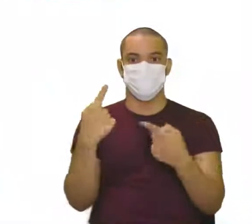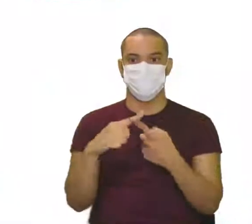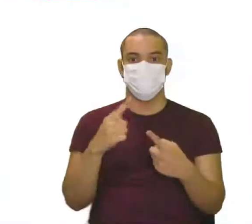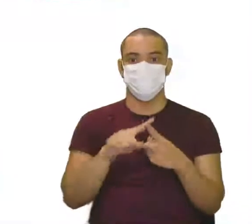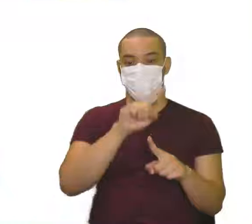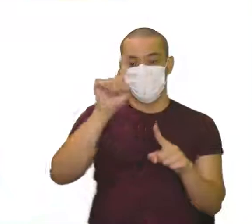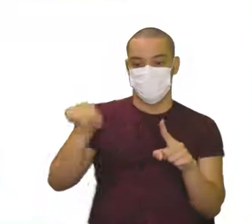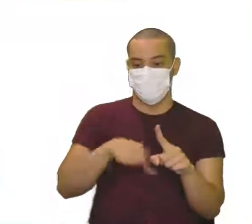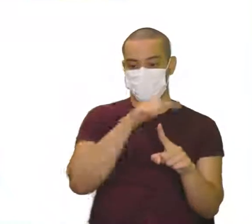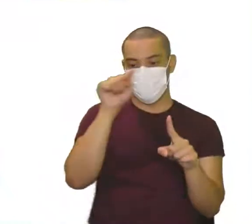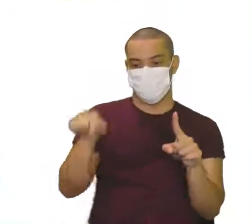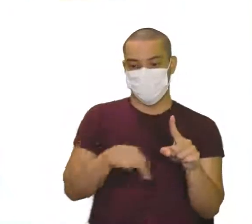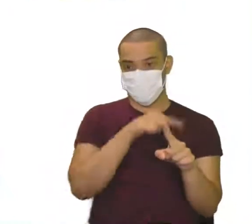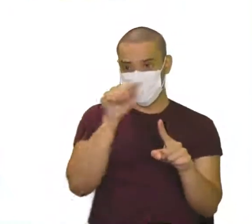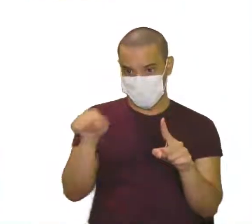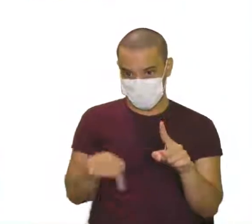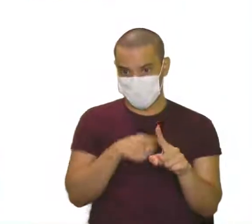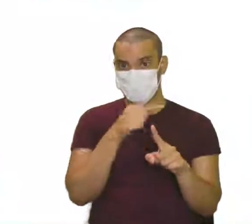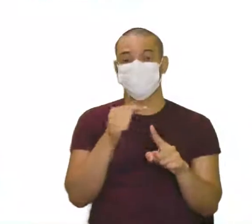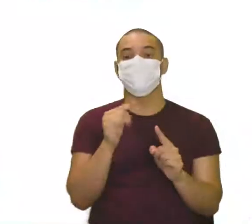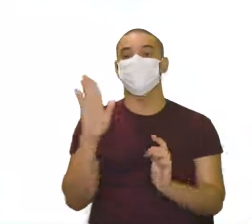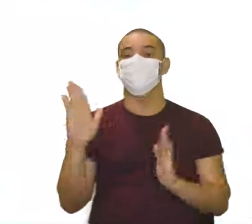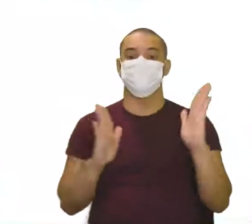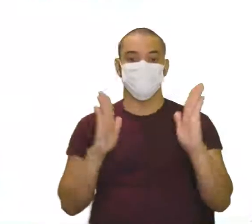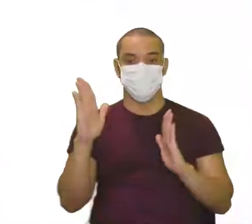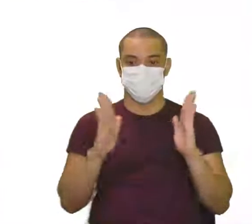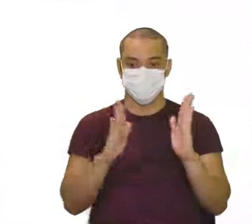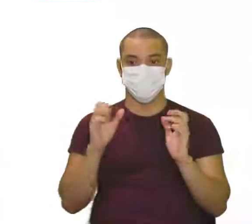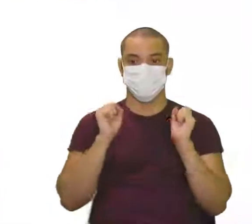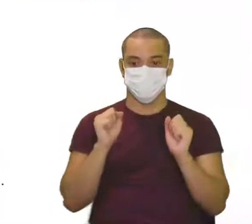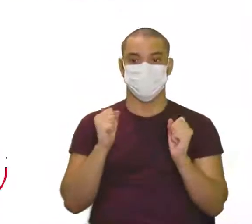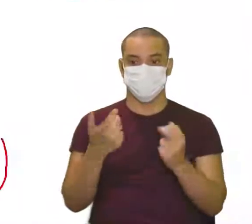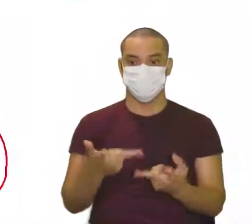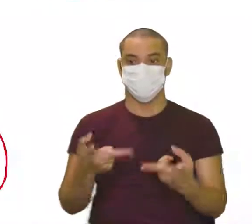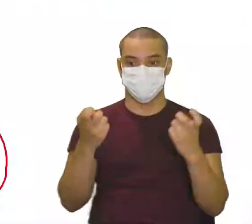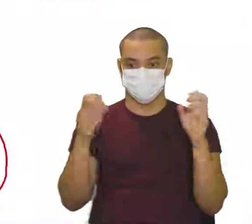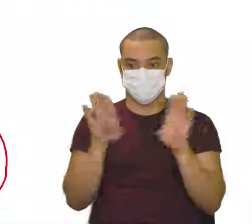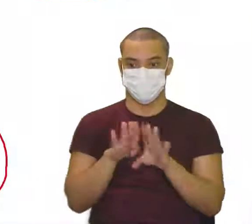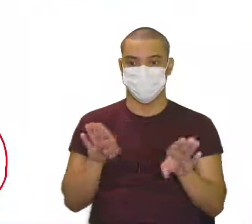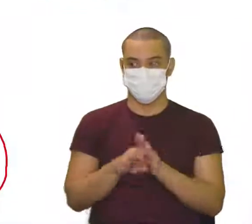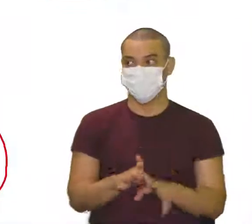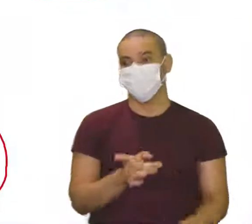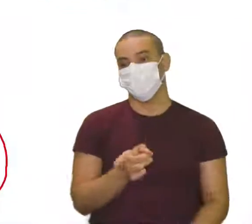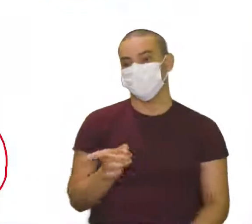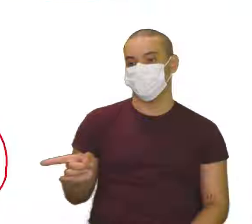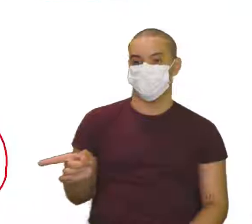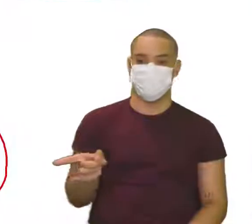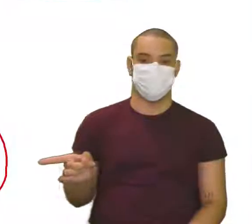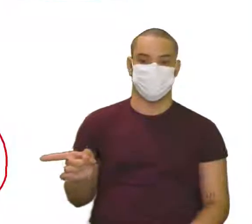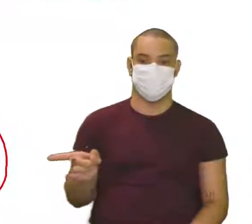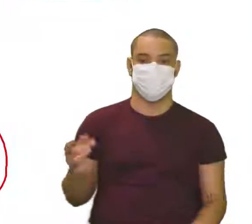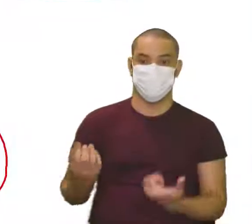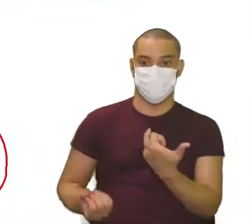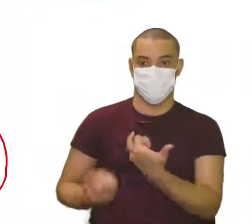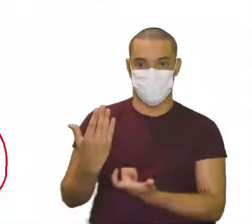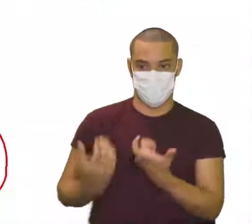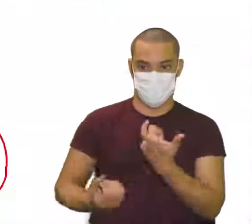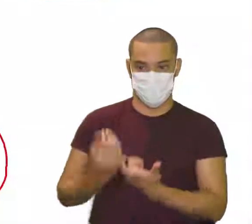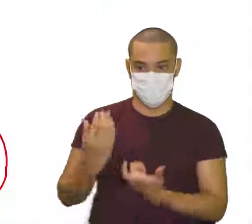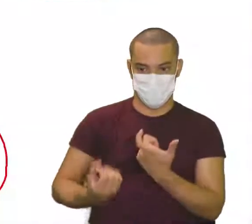movimento circular. E o período desse movimento, vocês podem observar, vai ser dado por essa formulazinha aqui,